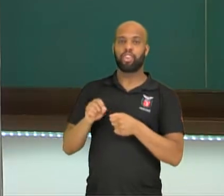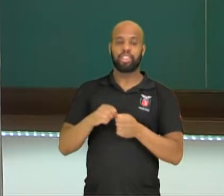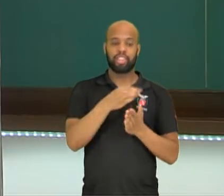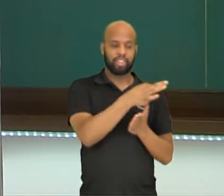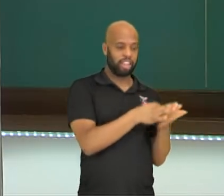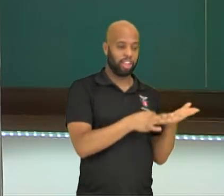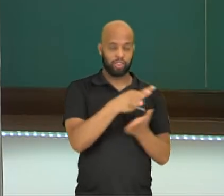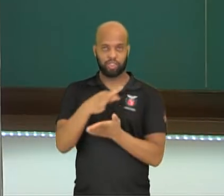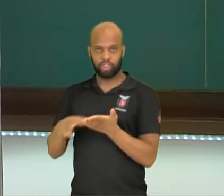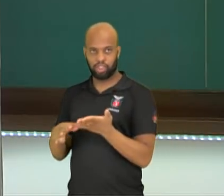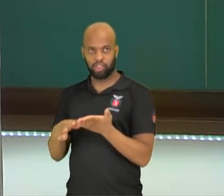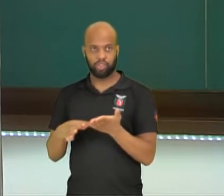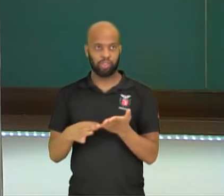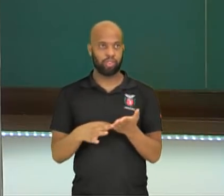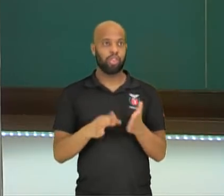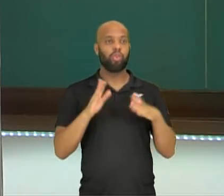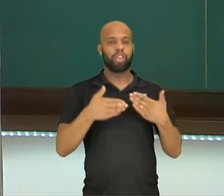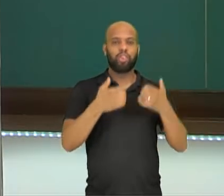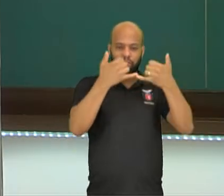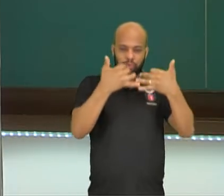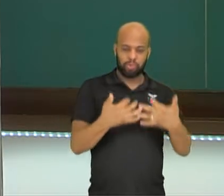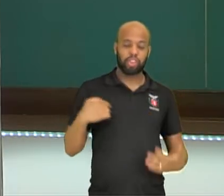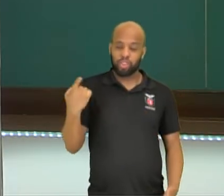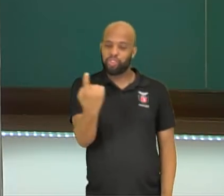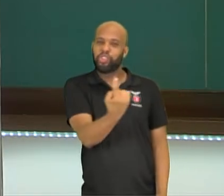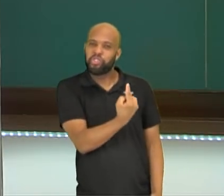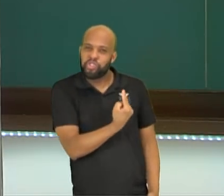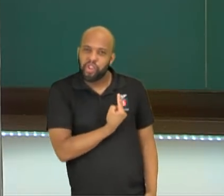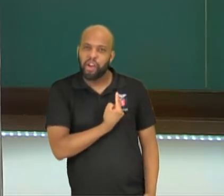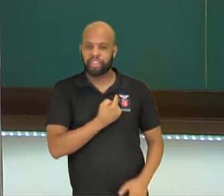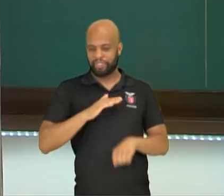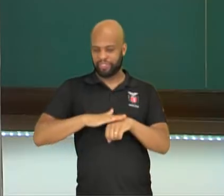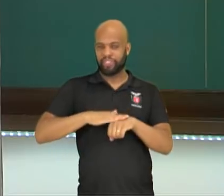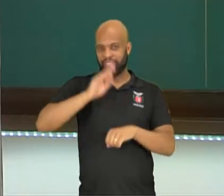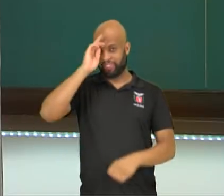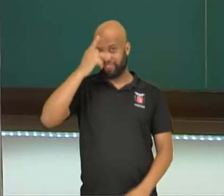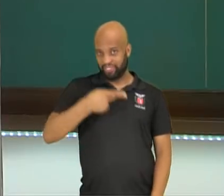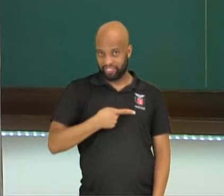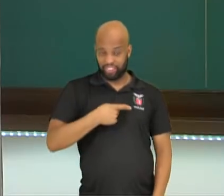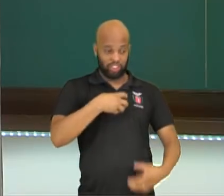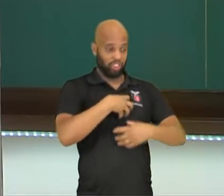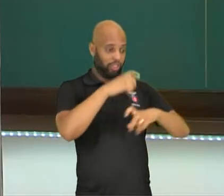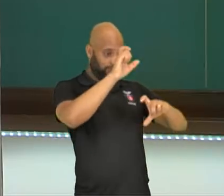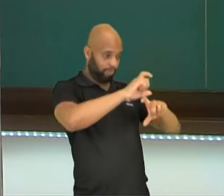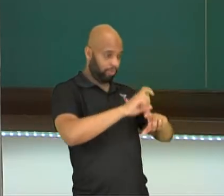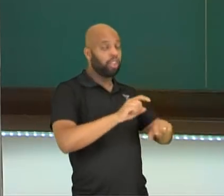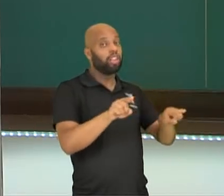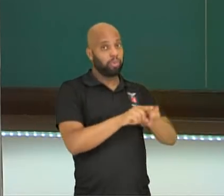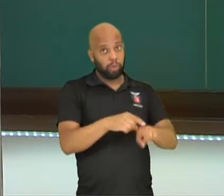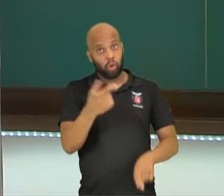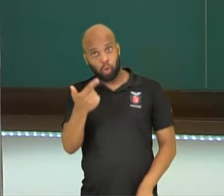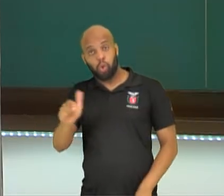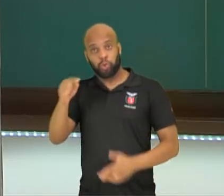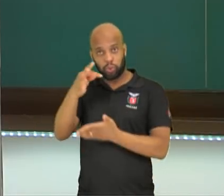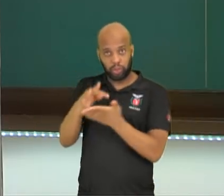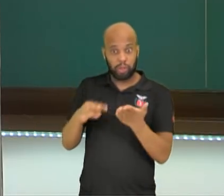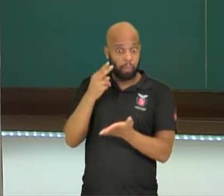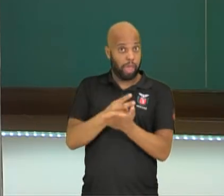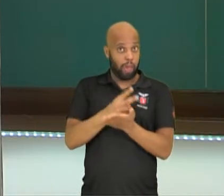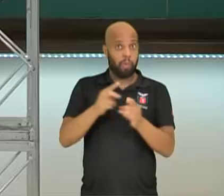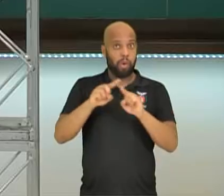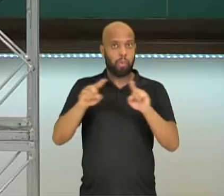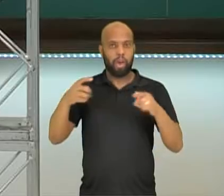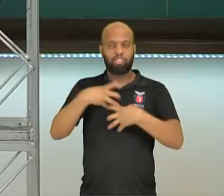pequenos textos para falar sobre nós mesmos, um em versos e o outro, o mesmo